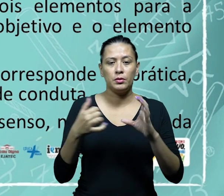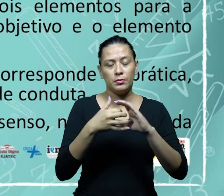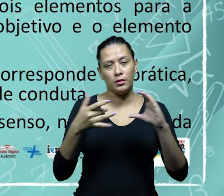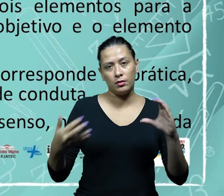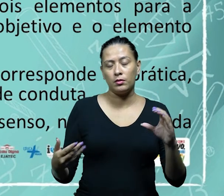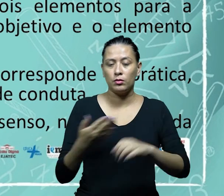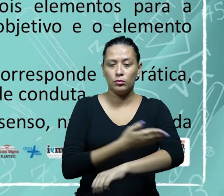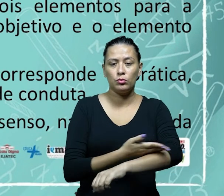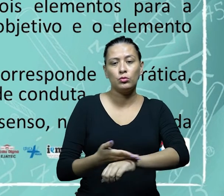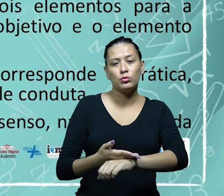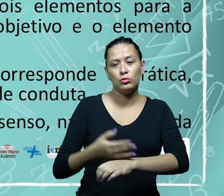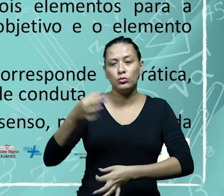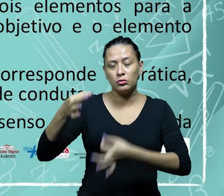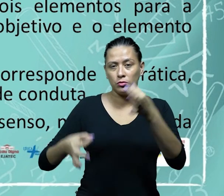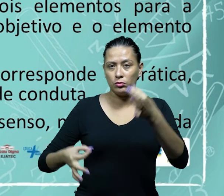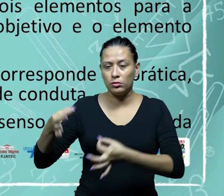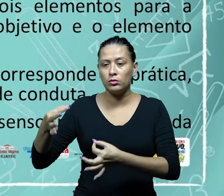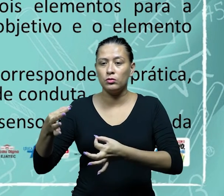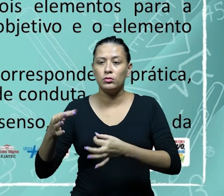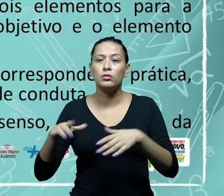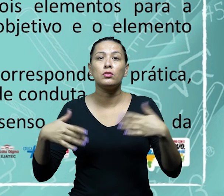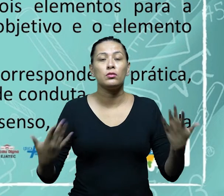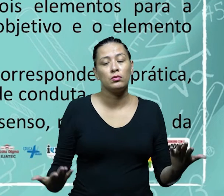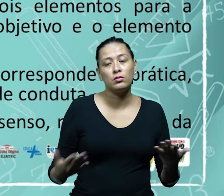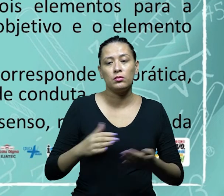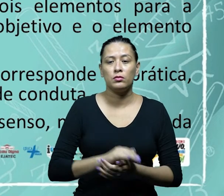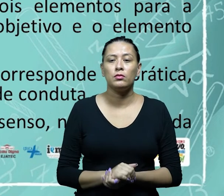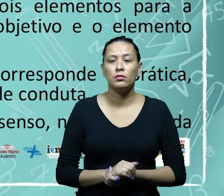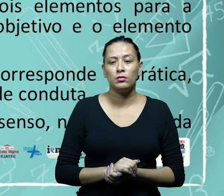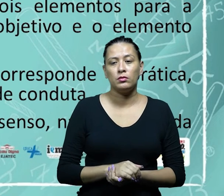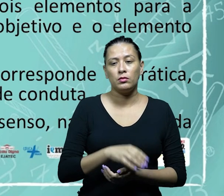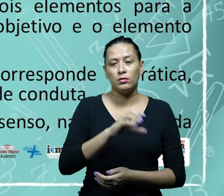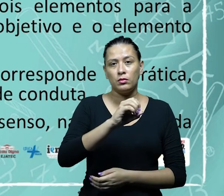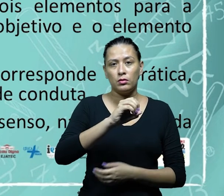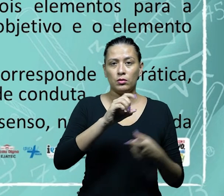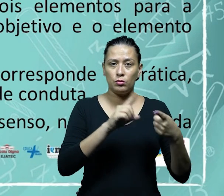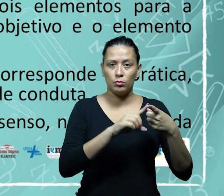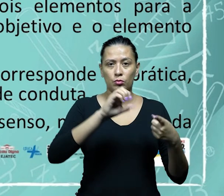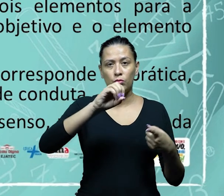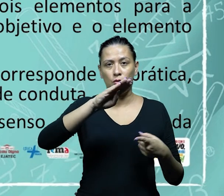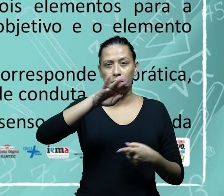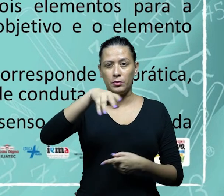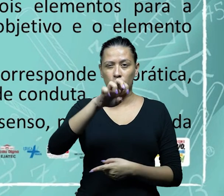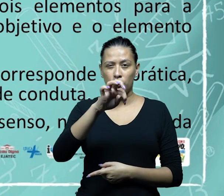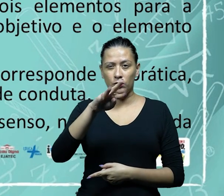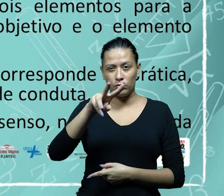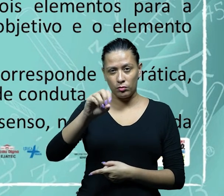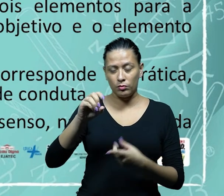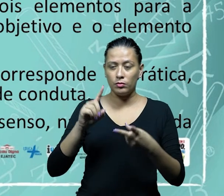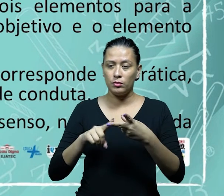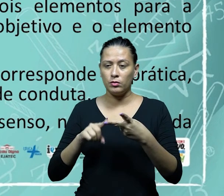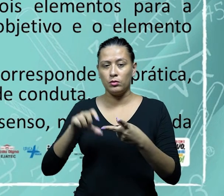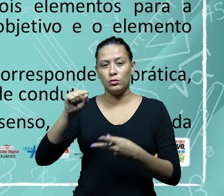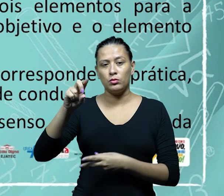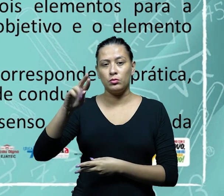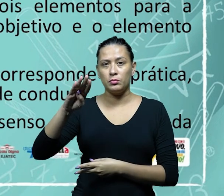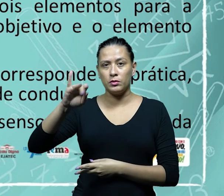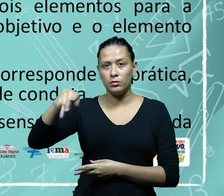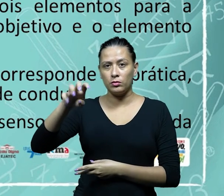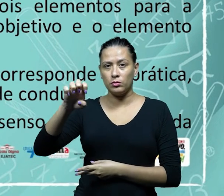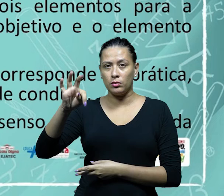caracterização do costume jurídico bom que Quais são esses elementos são os elementos objetivos e os elementos subjetivos